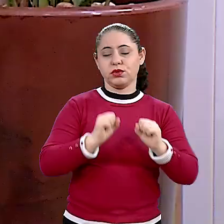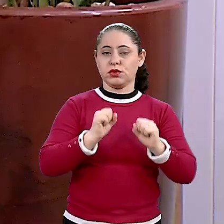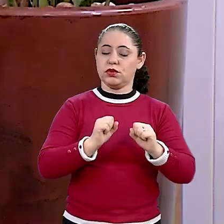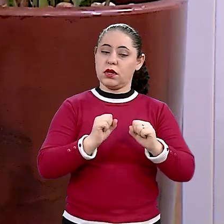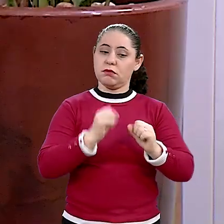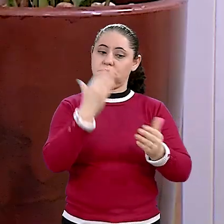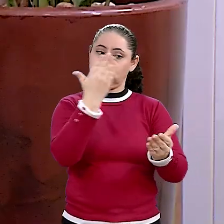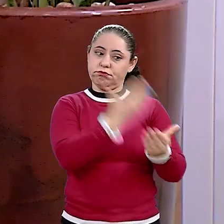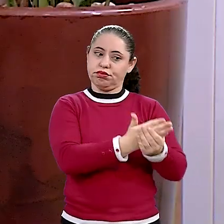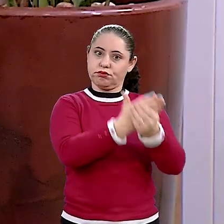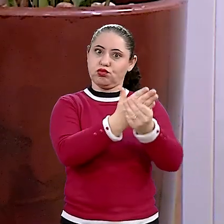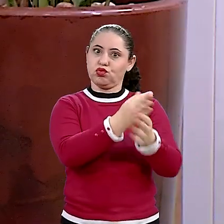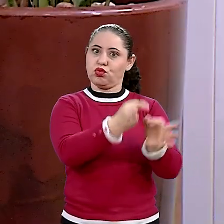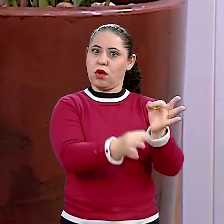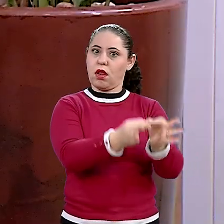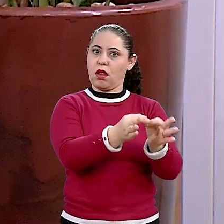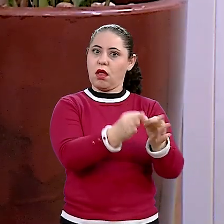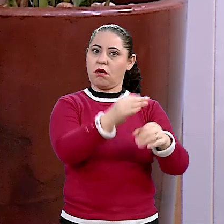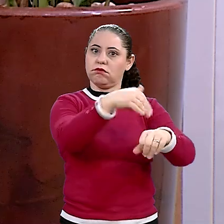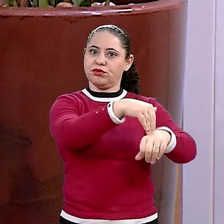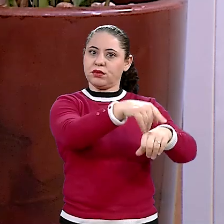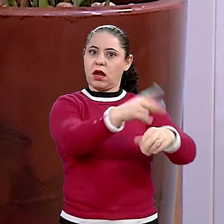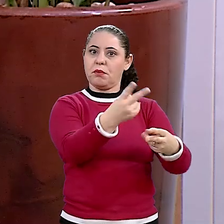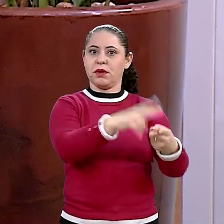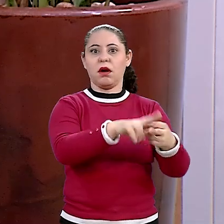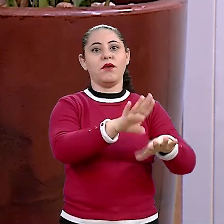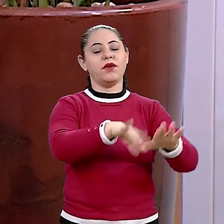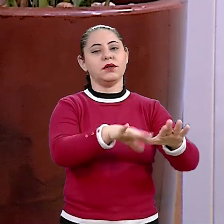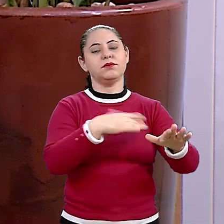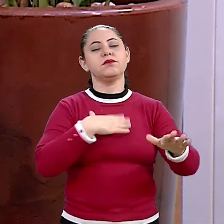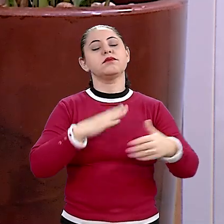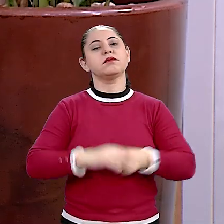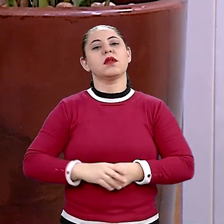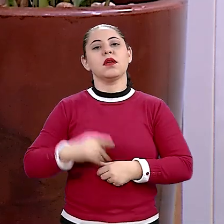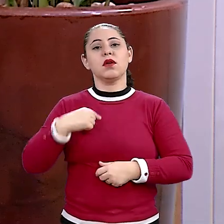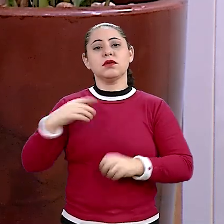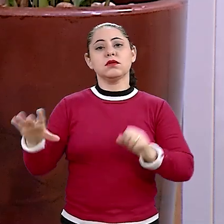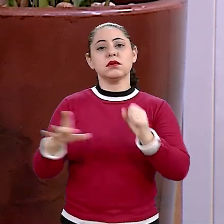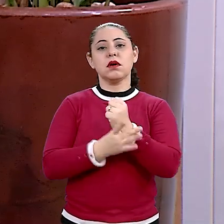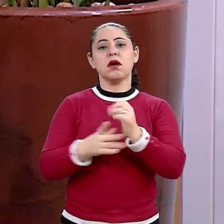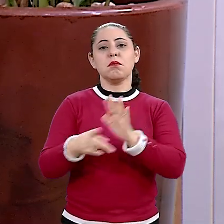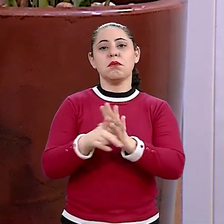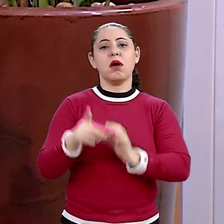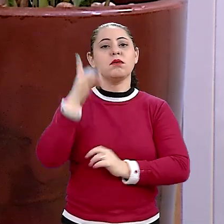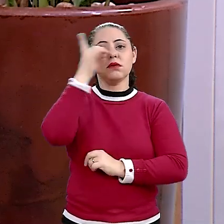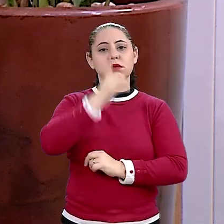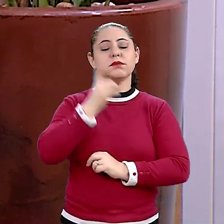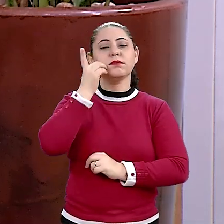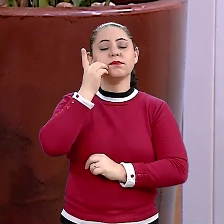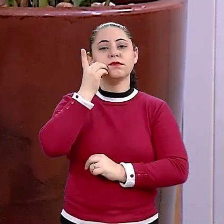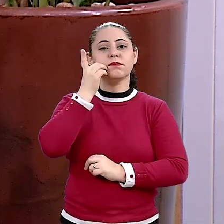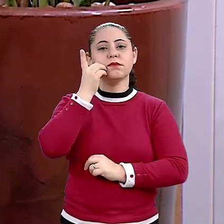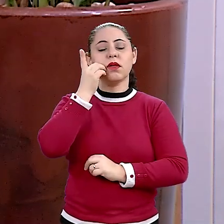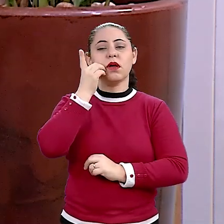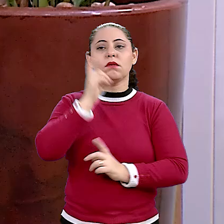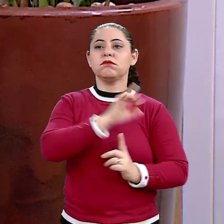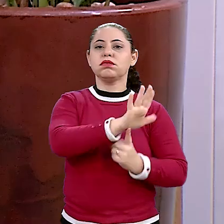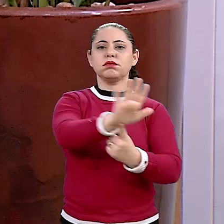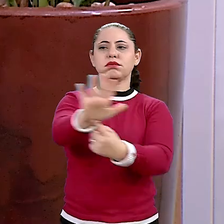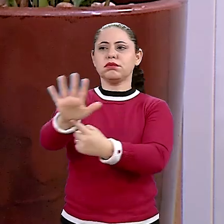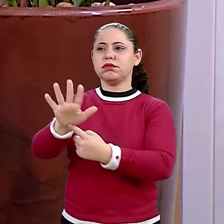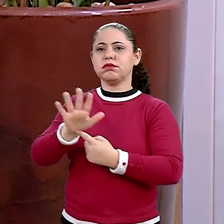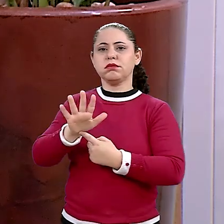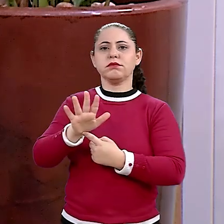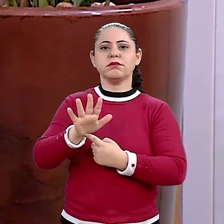um processo, não sei, né? Agora, eu com a segurança e a imunidade parlamentar, tornei público.